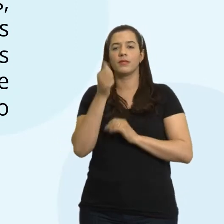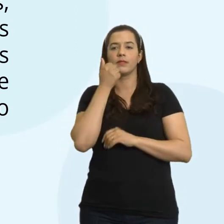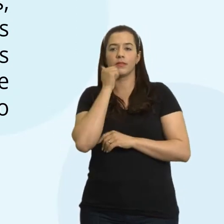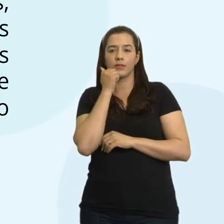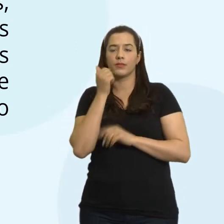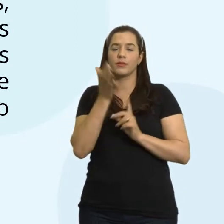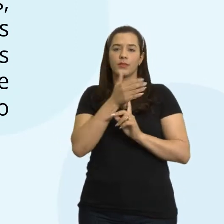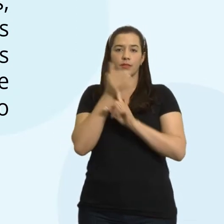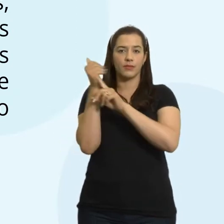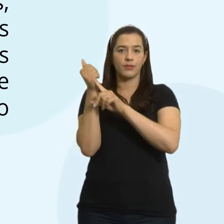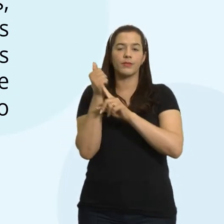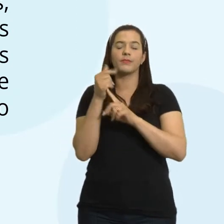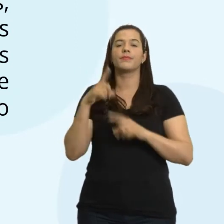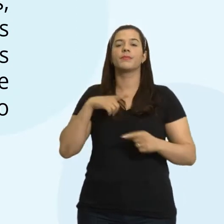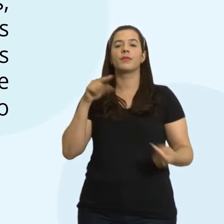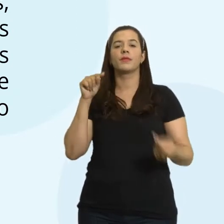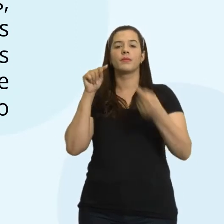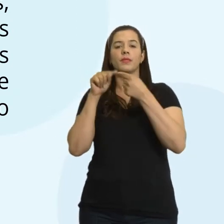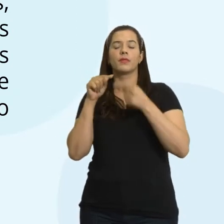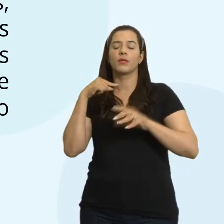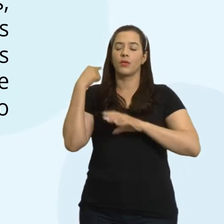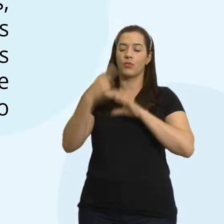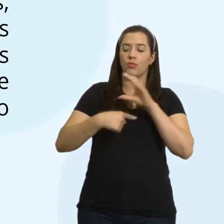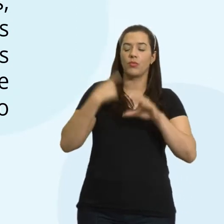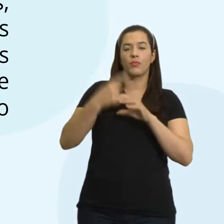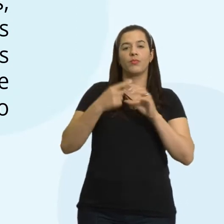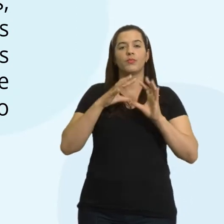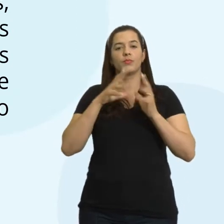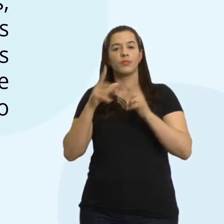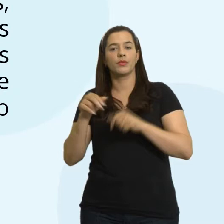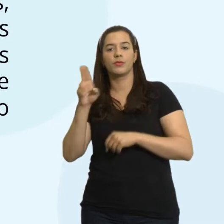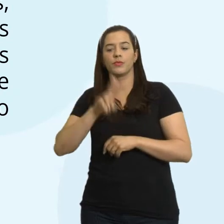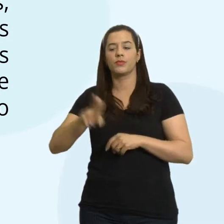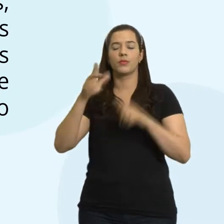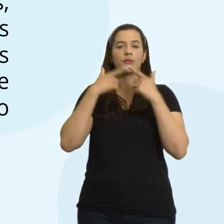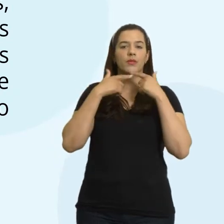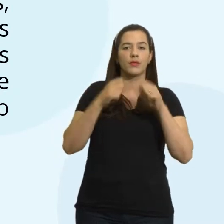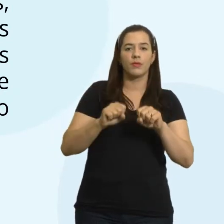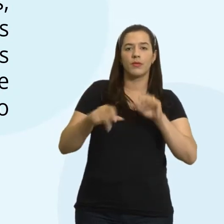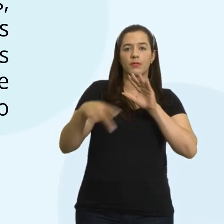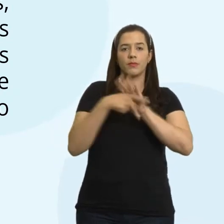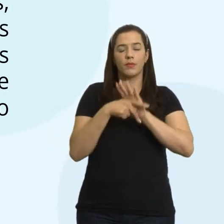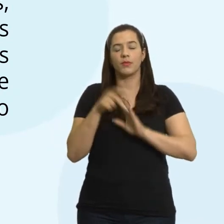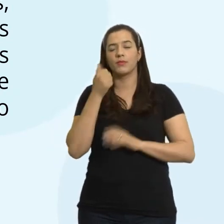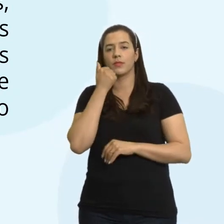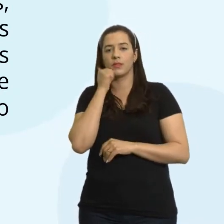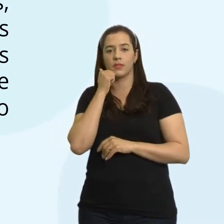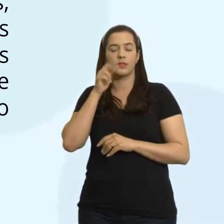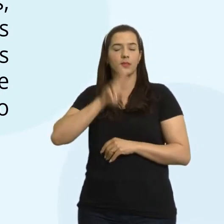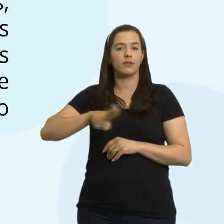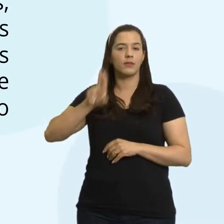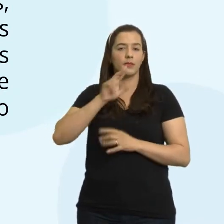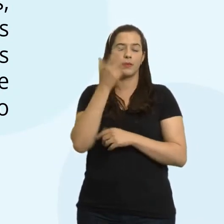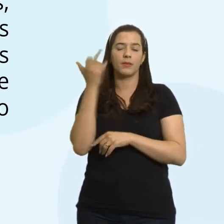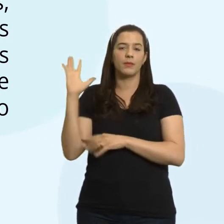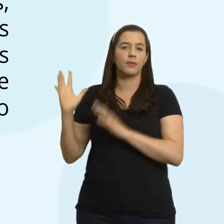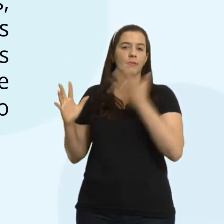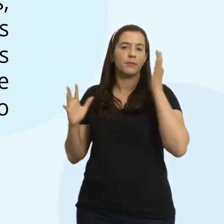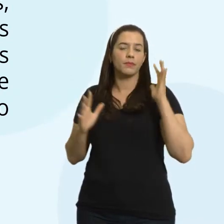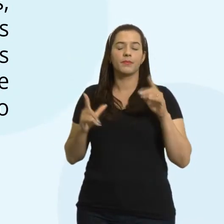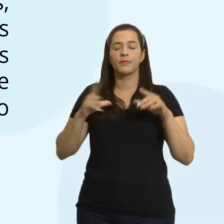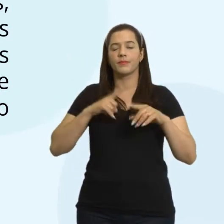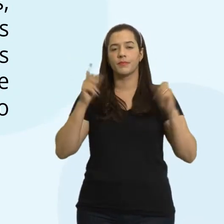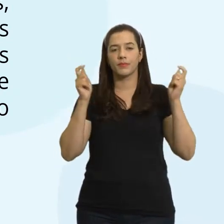tecnológico e suas implicações no mundo, utilizando procedimentos e linguagens próprias das ciências da natureza para propor soluções